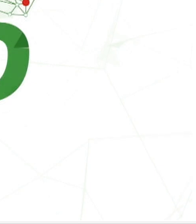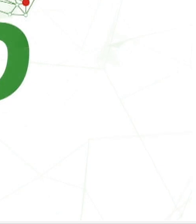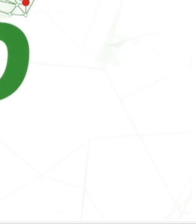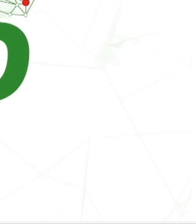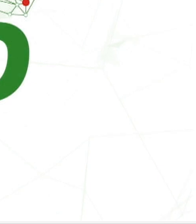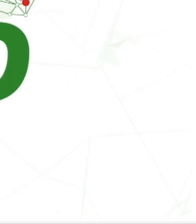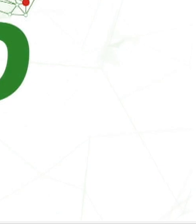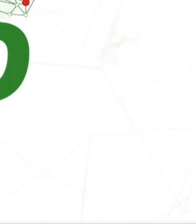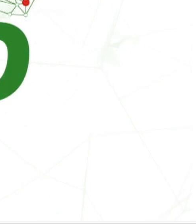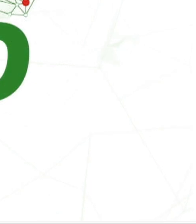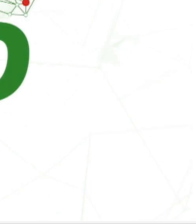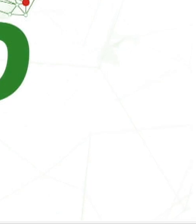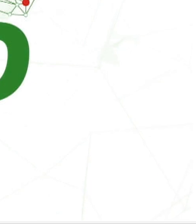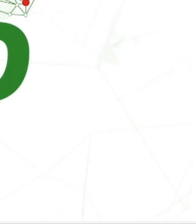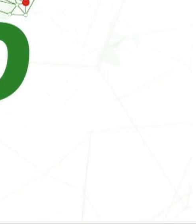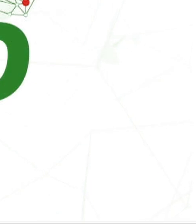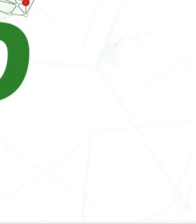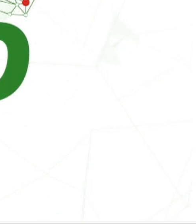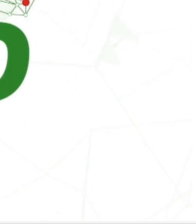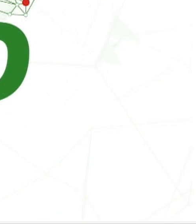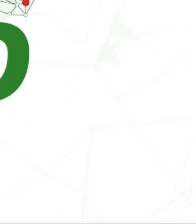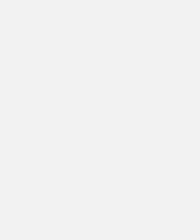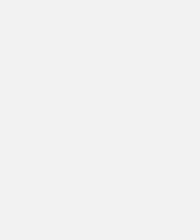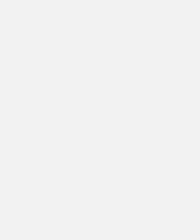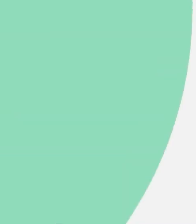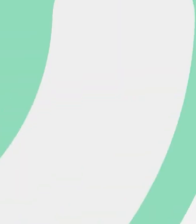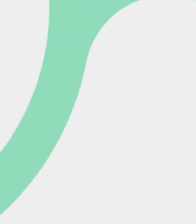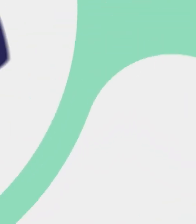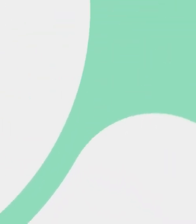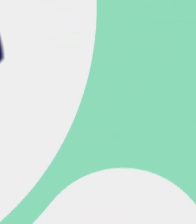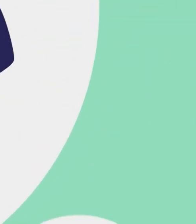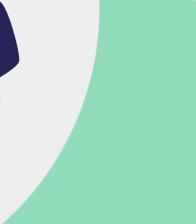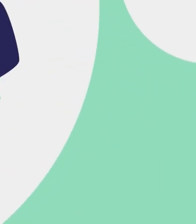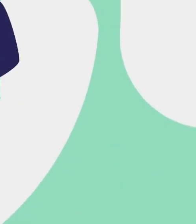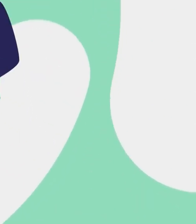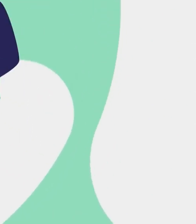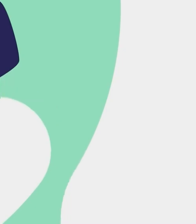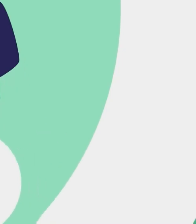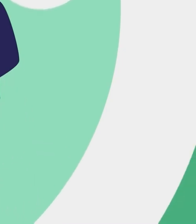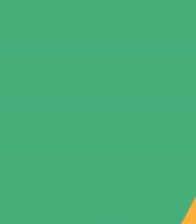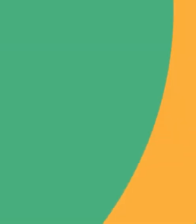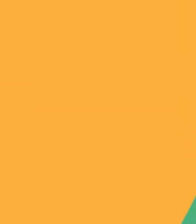Educação à distância, mudando realidades.